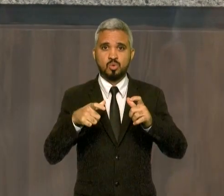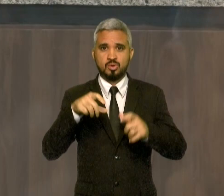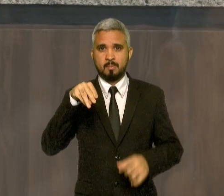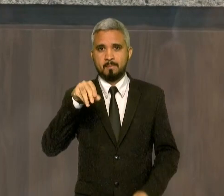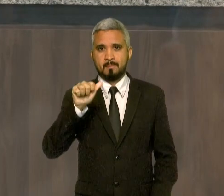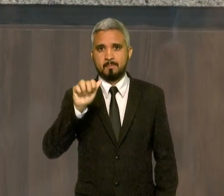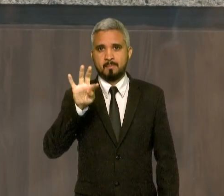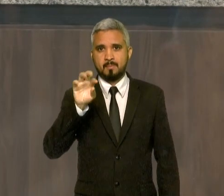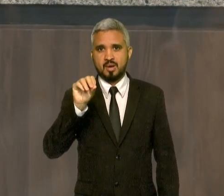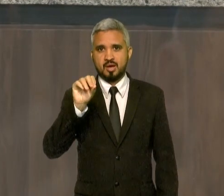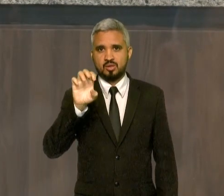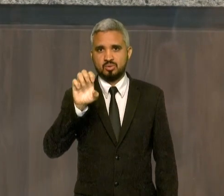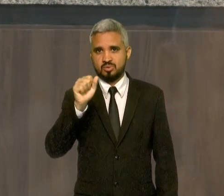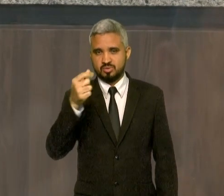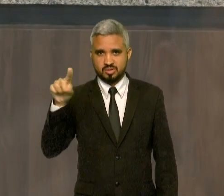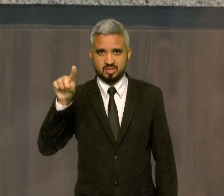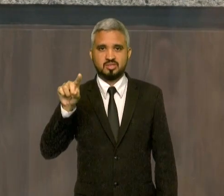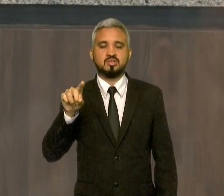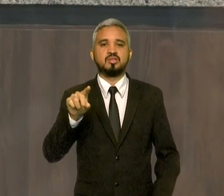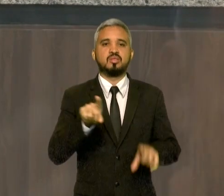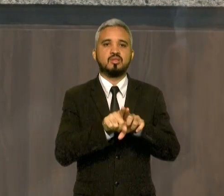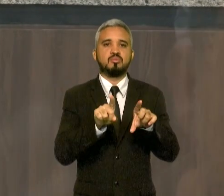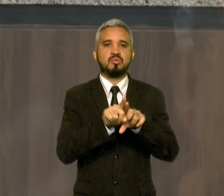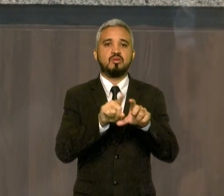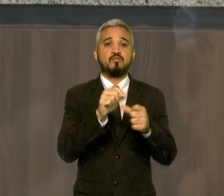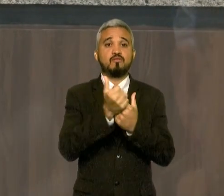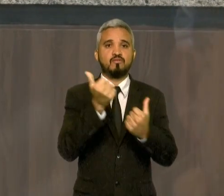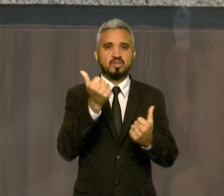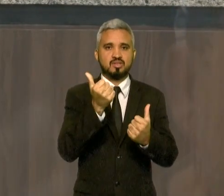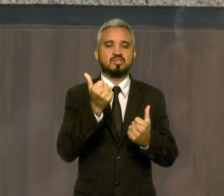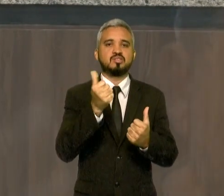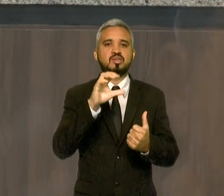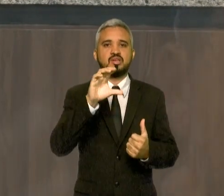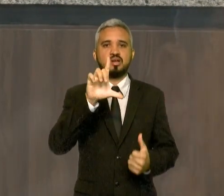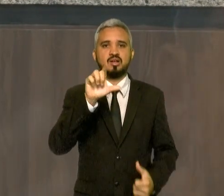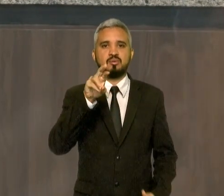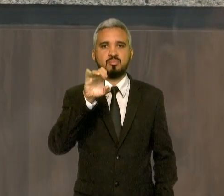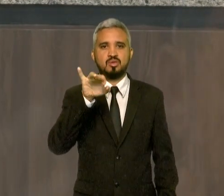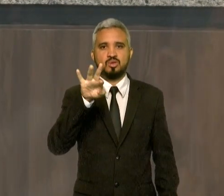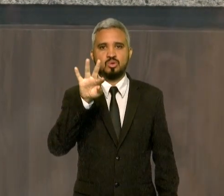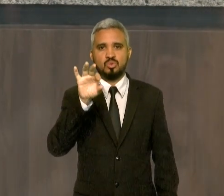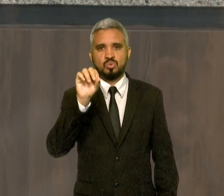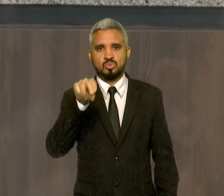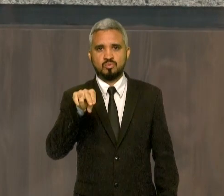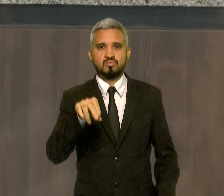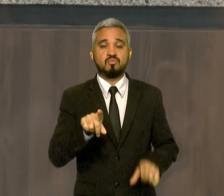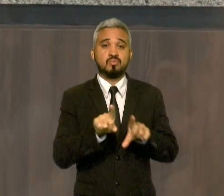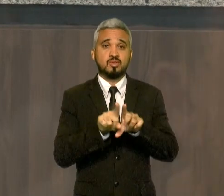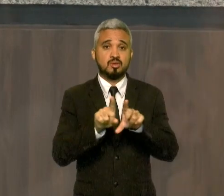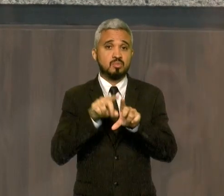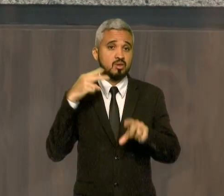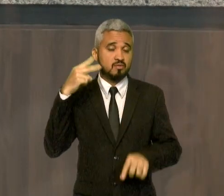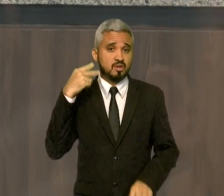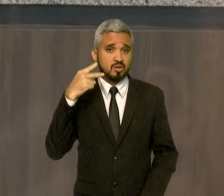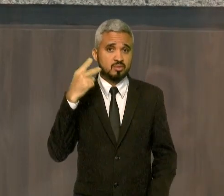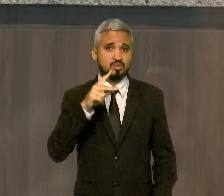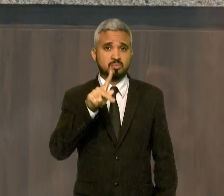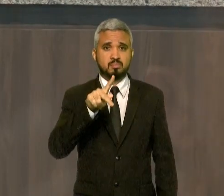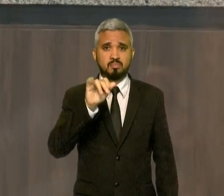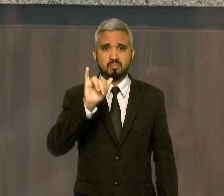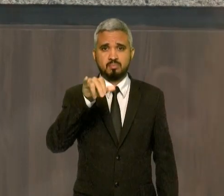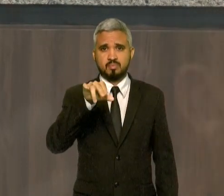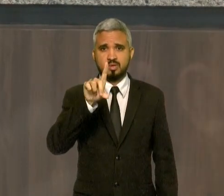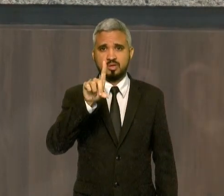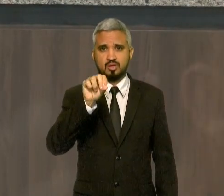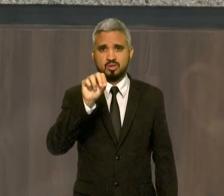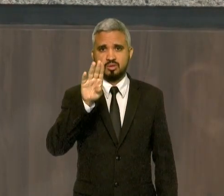Moreira, vice-presidente da Câmara de Matões, vereadora Jaqueline Pindoba, vereadora de Matões,